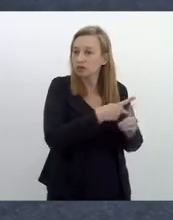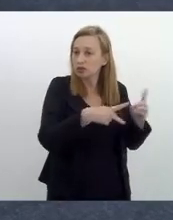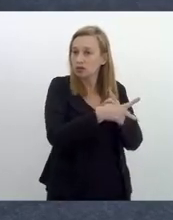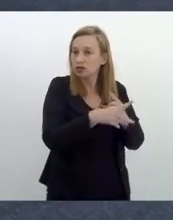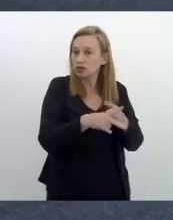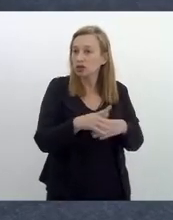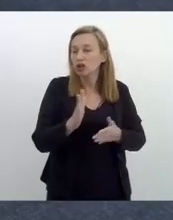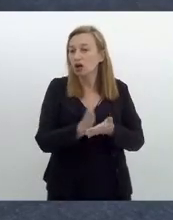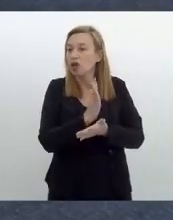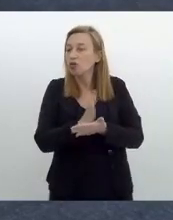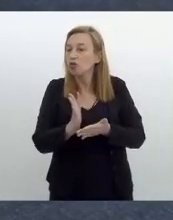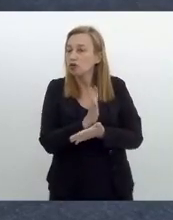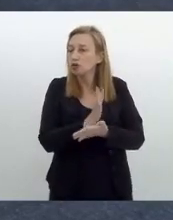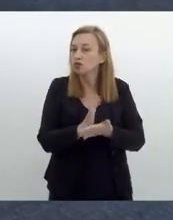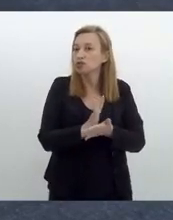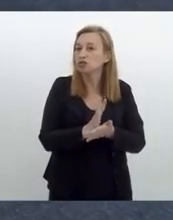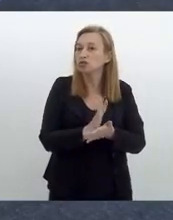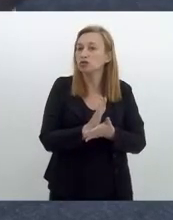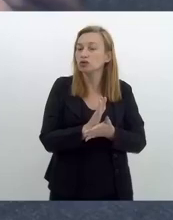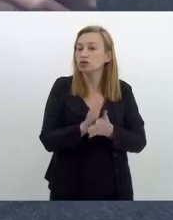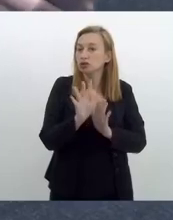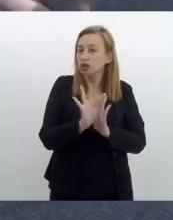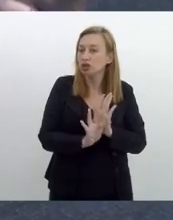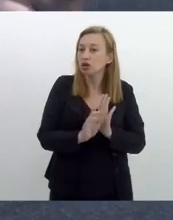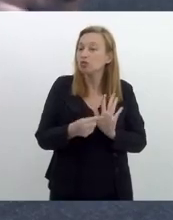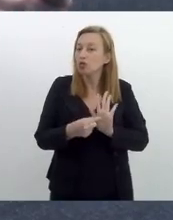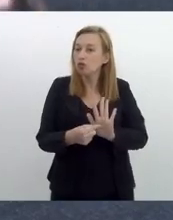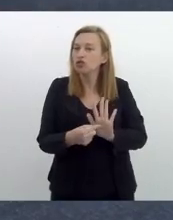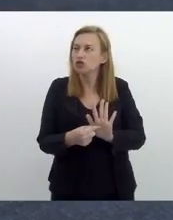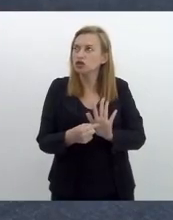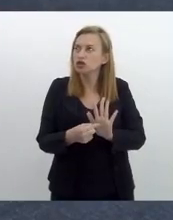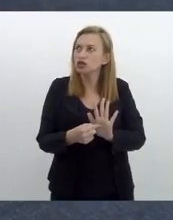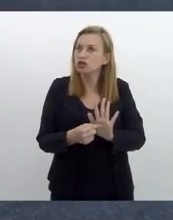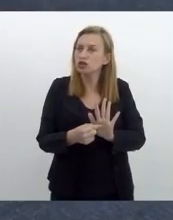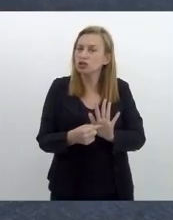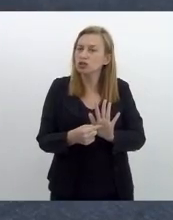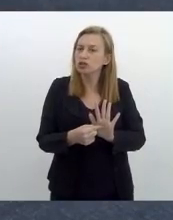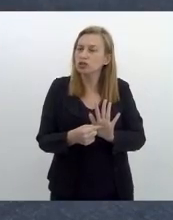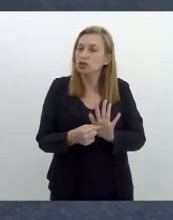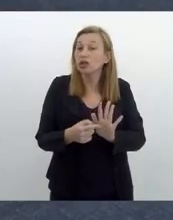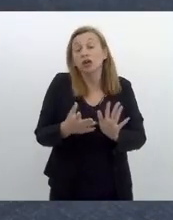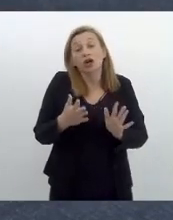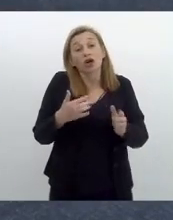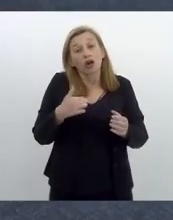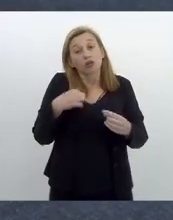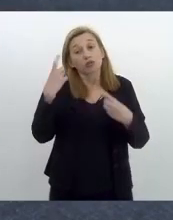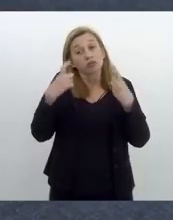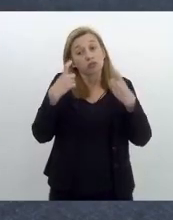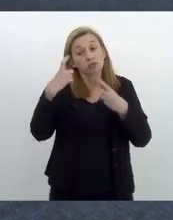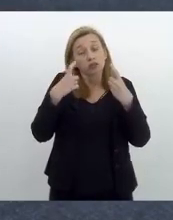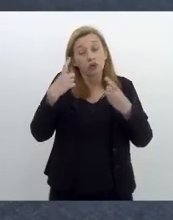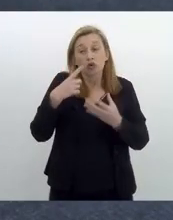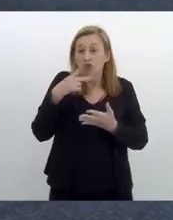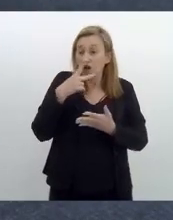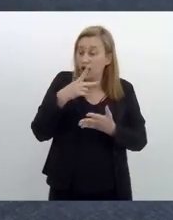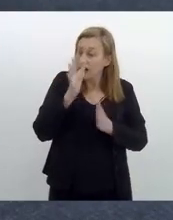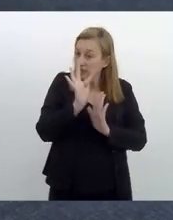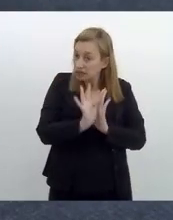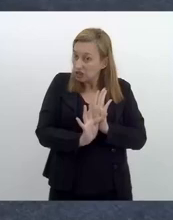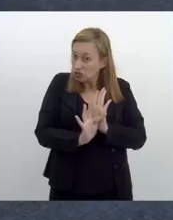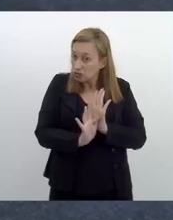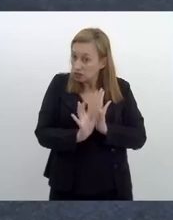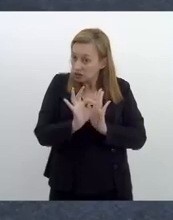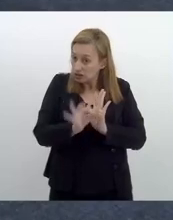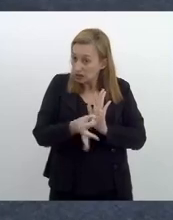dispositivos aparece no máximo então assim isso me preocupou porque eu vou citar aqui textualmente